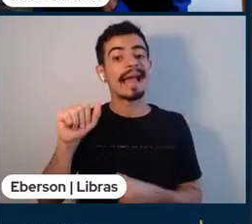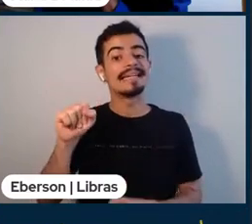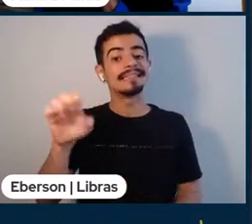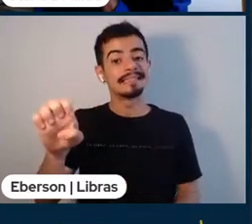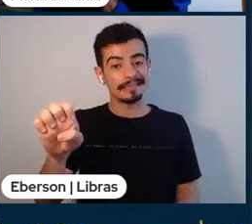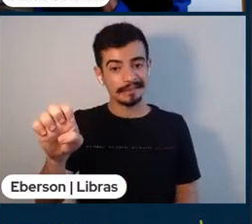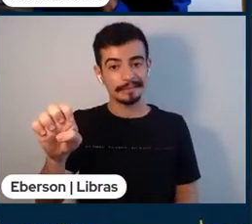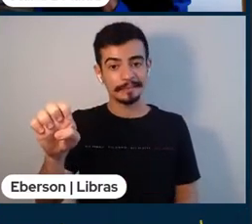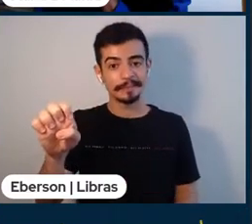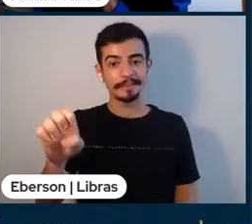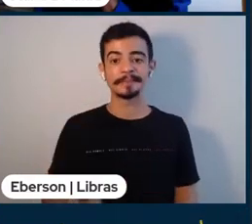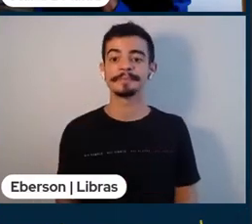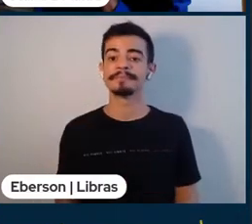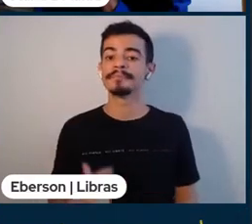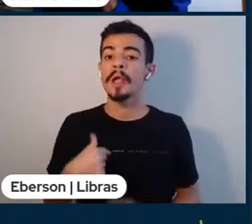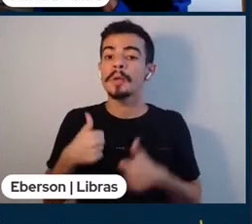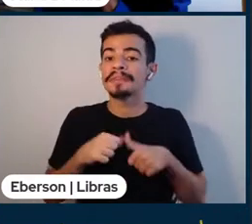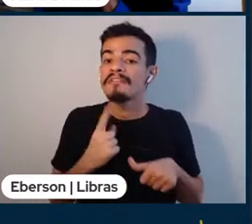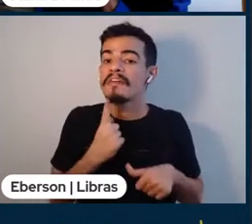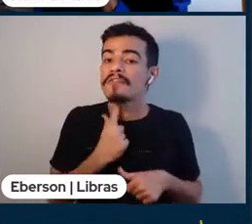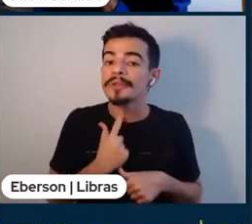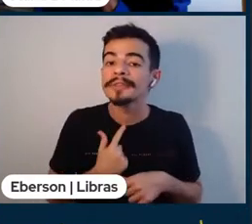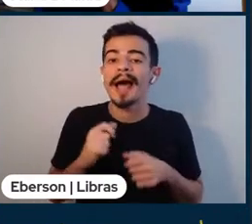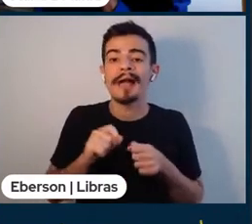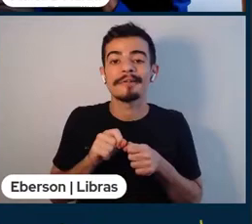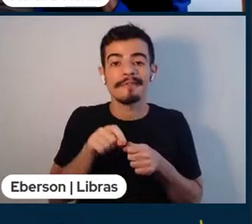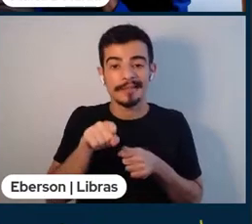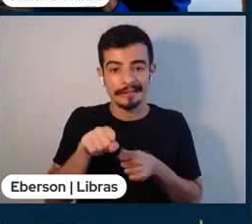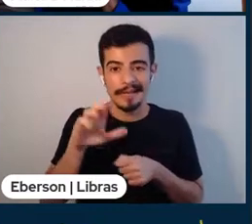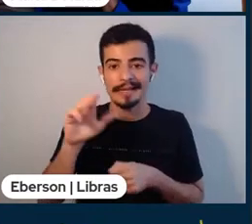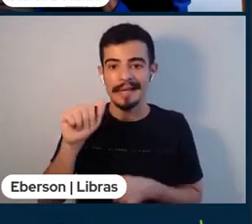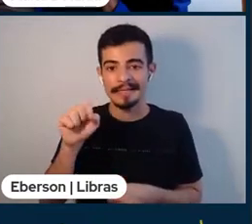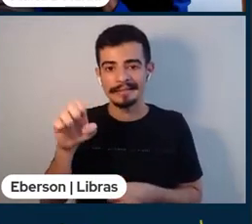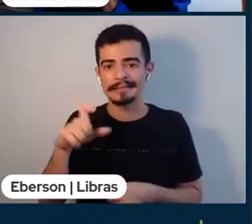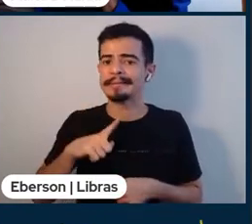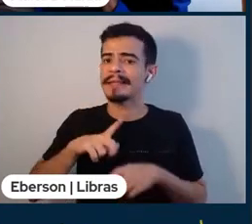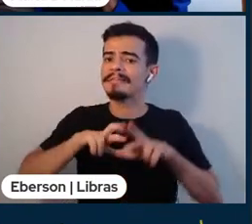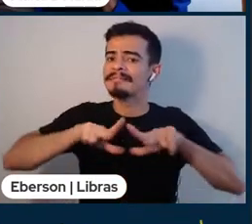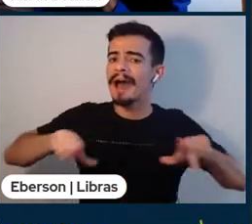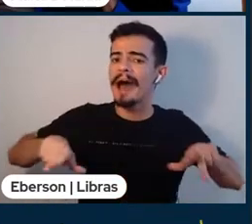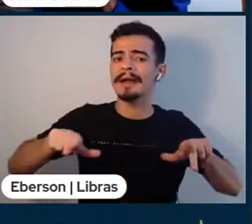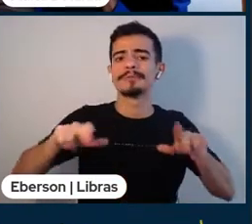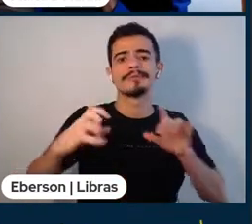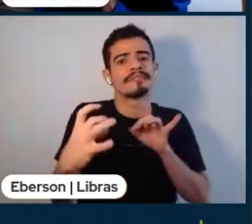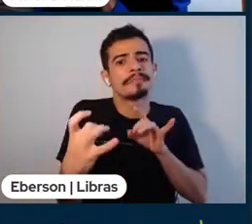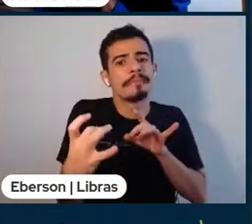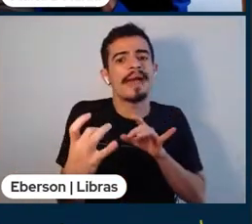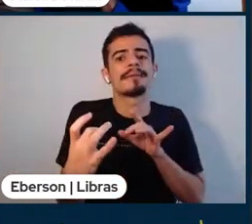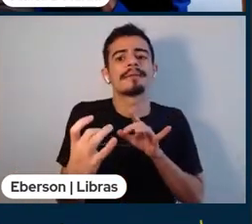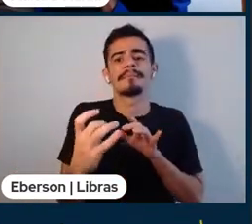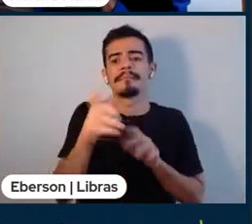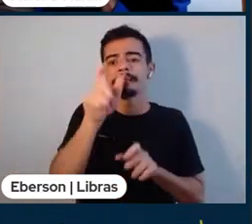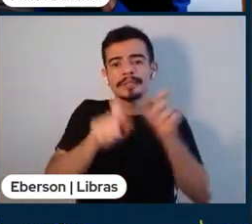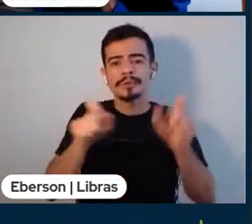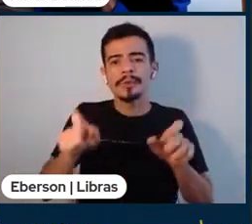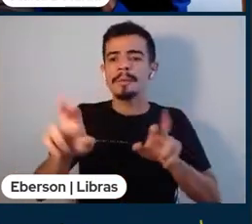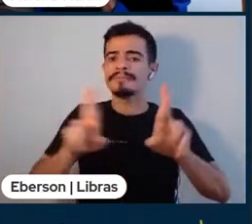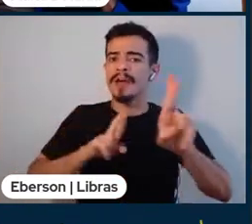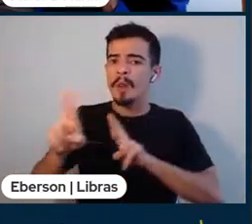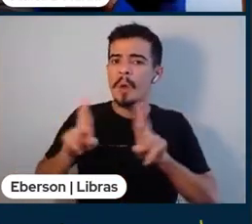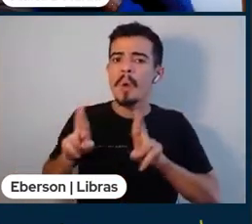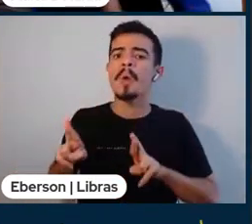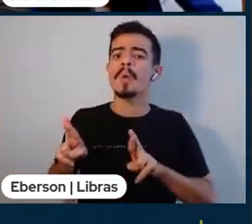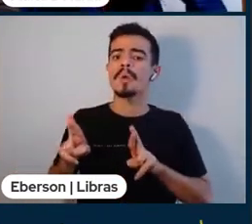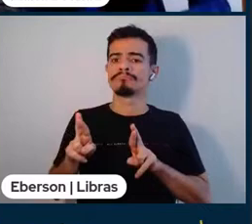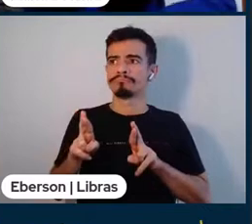Assim, eu fiquei com vontade de fazer esse case. Eu recebi vários feedbacks duros sobre esse case que eu fiz, porque foi o primeiro, e